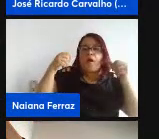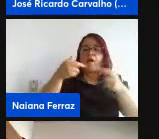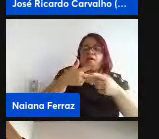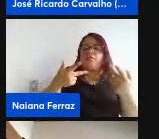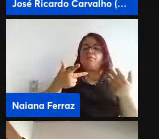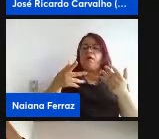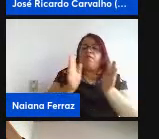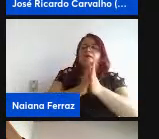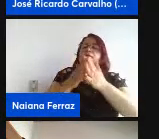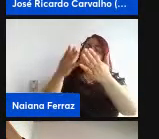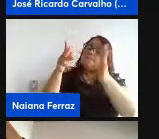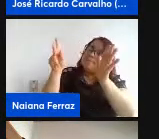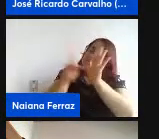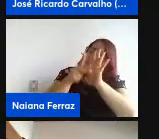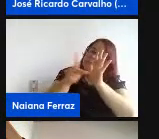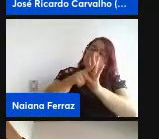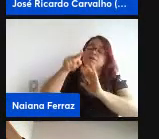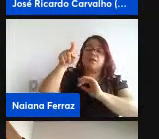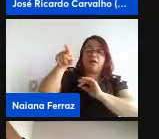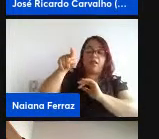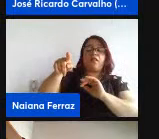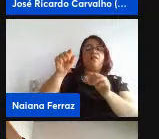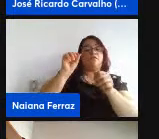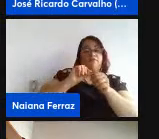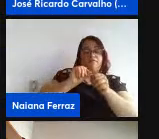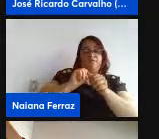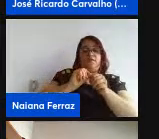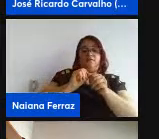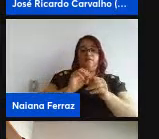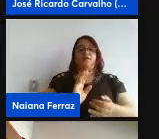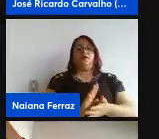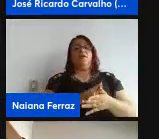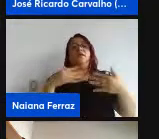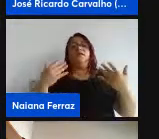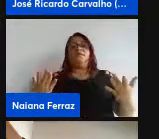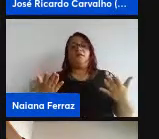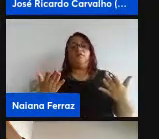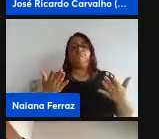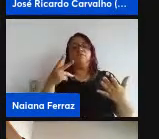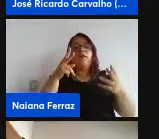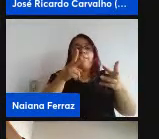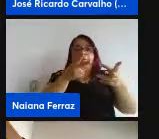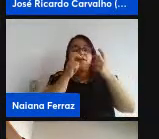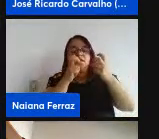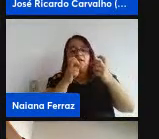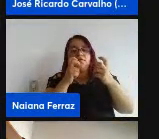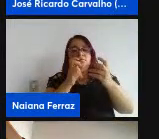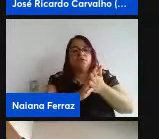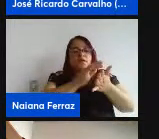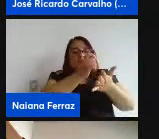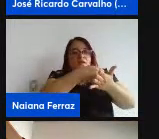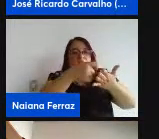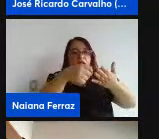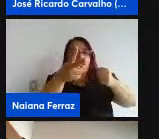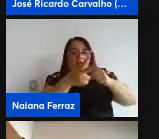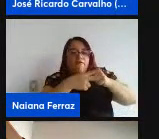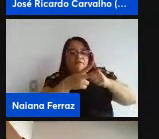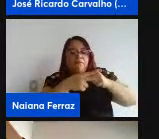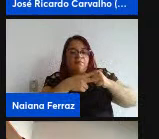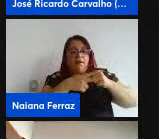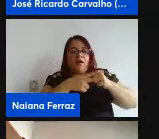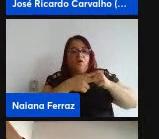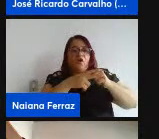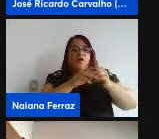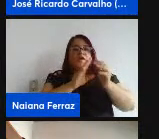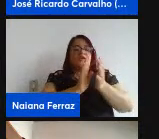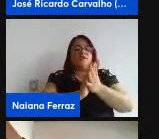feita pela princesa. Reparem que até o estilo verbal, né? O animal veio cobrar a